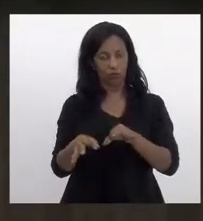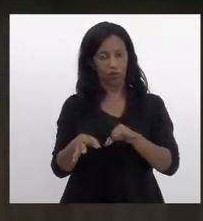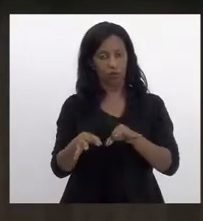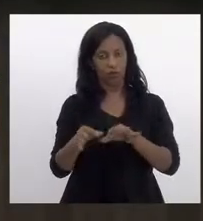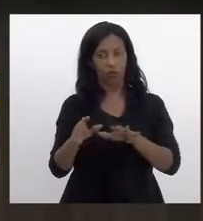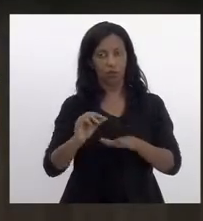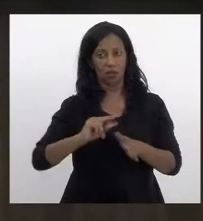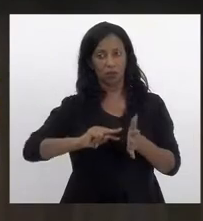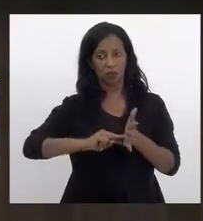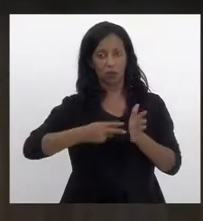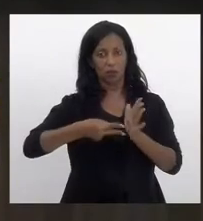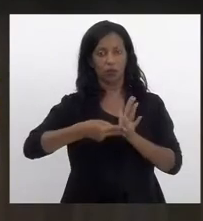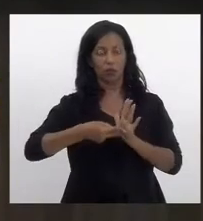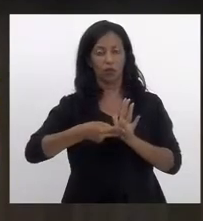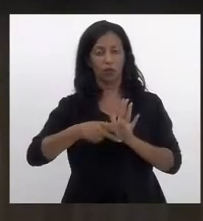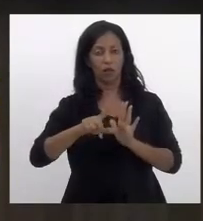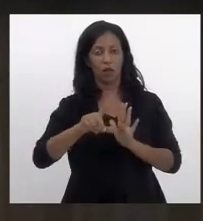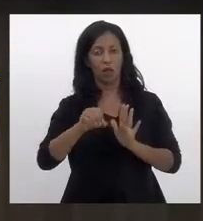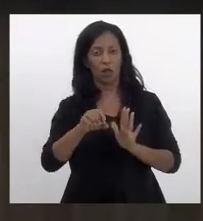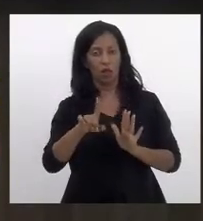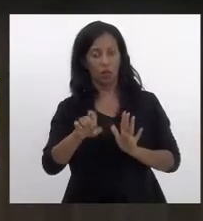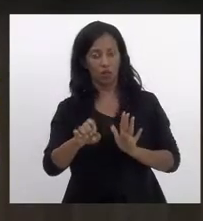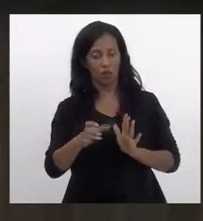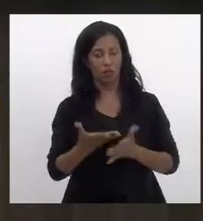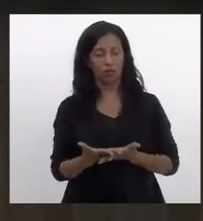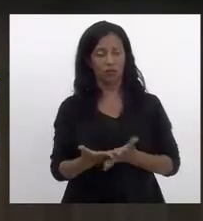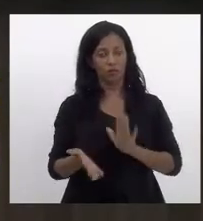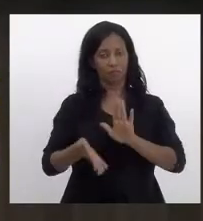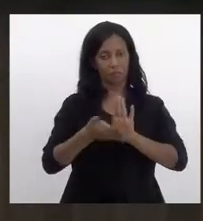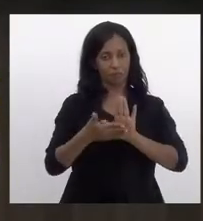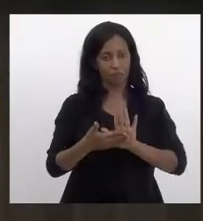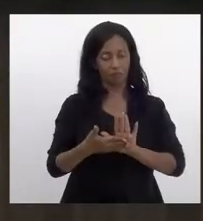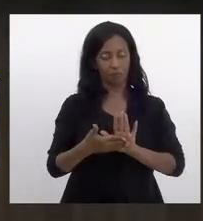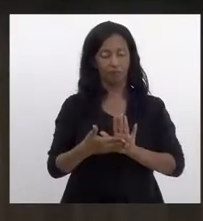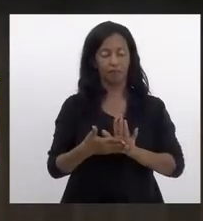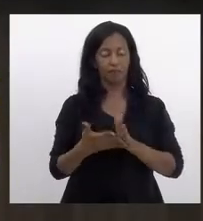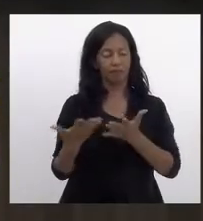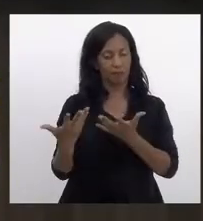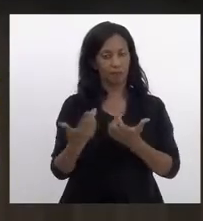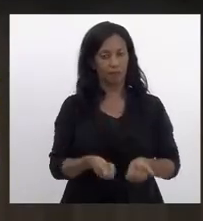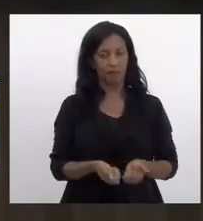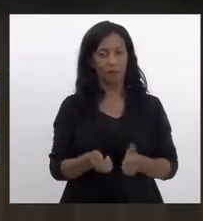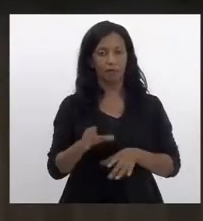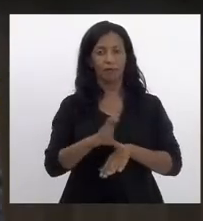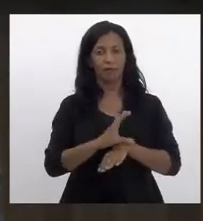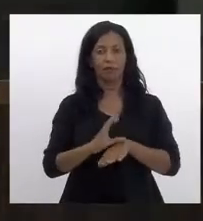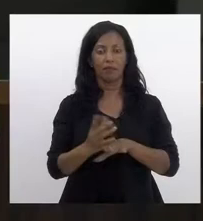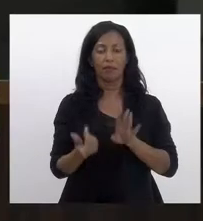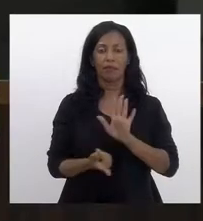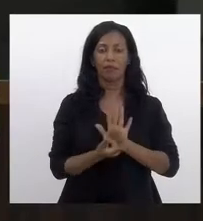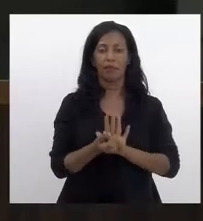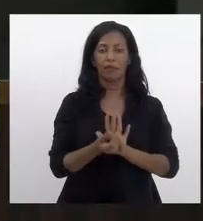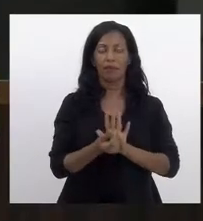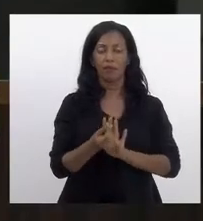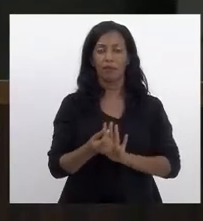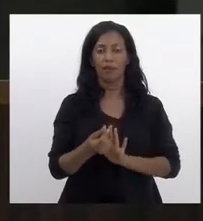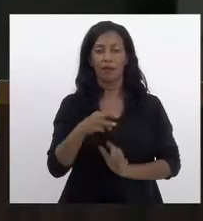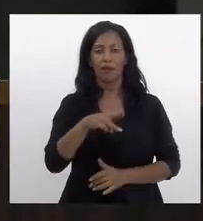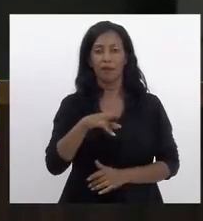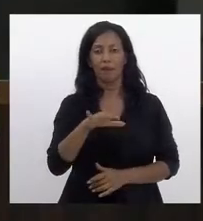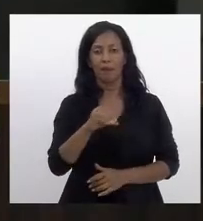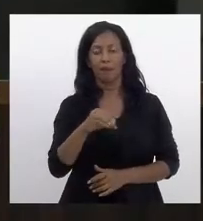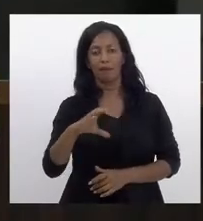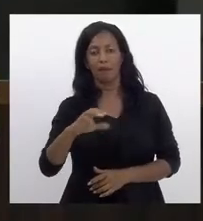sobre a alteração da LOD. Parecer é favorável. Pela Comissão de Orçamento, deputado Márcio Canella.